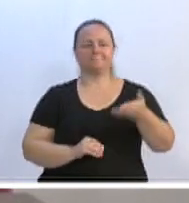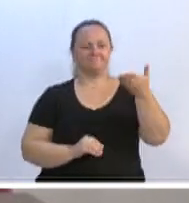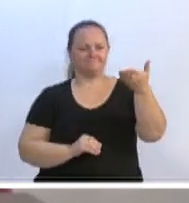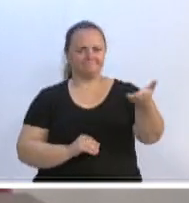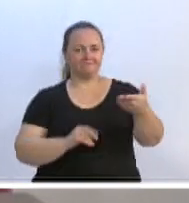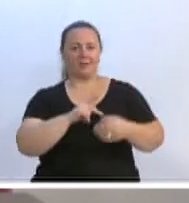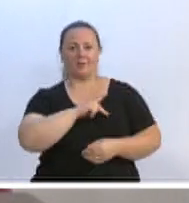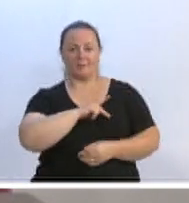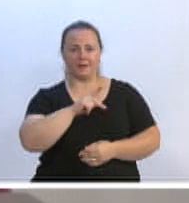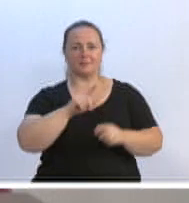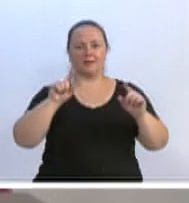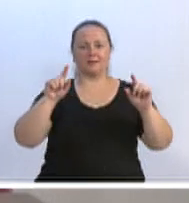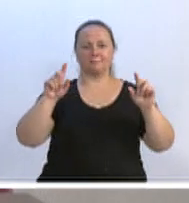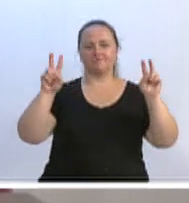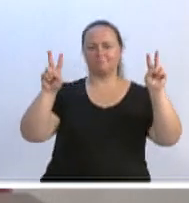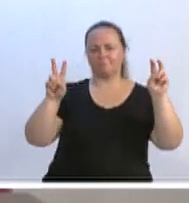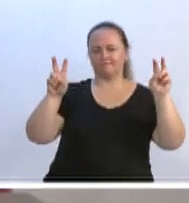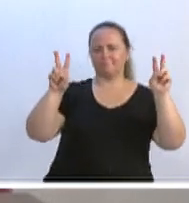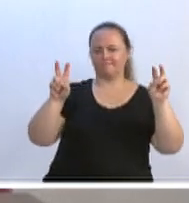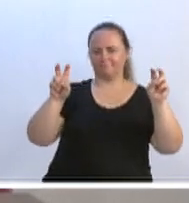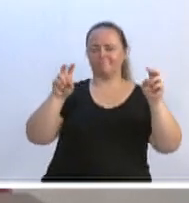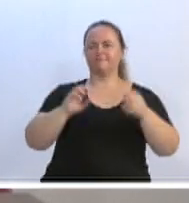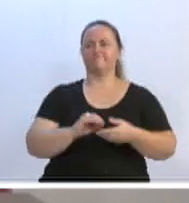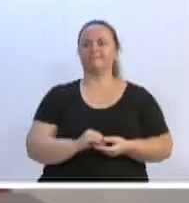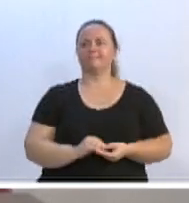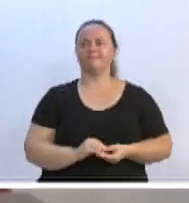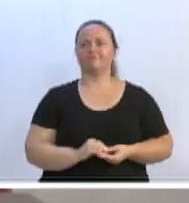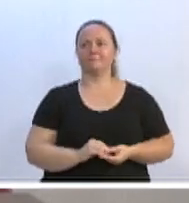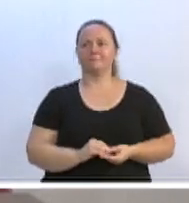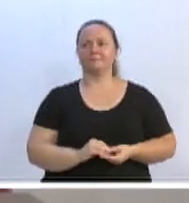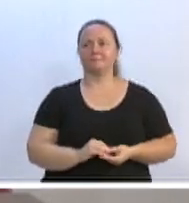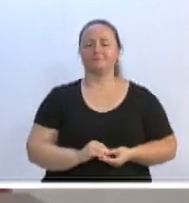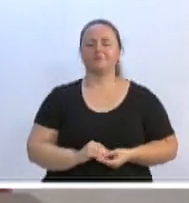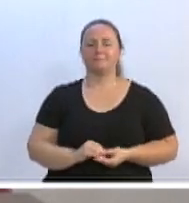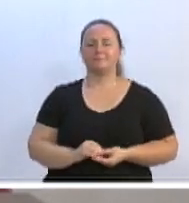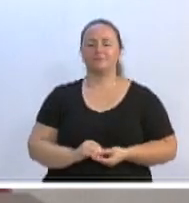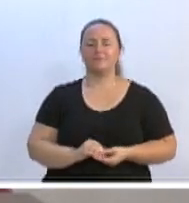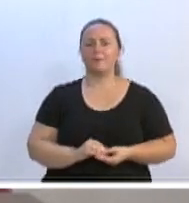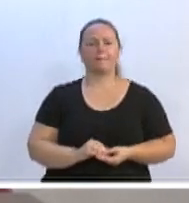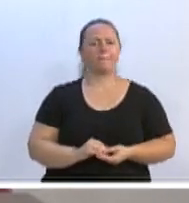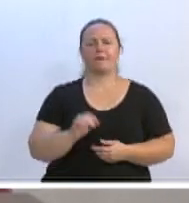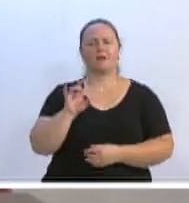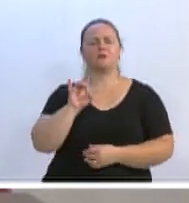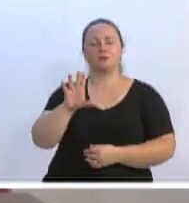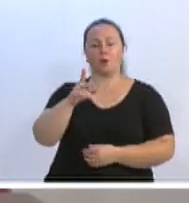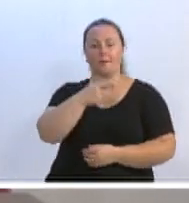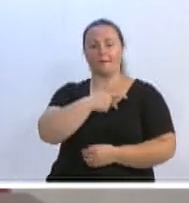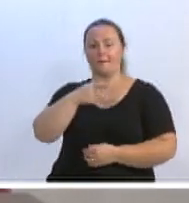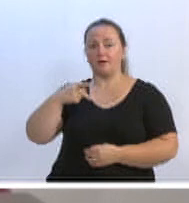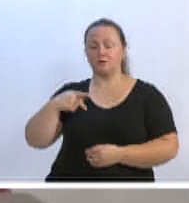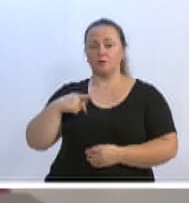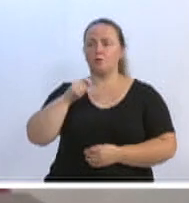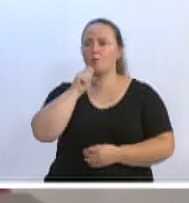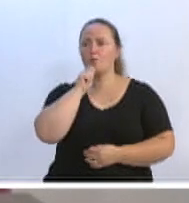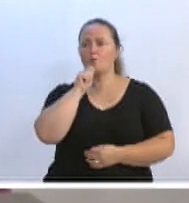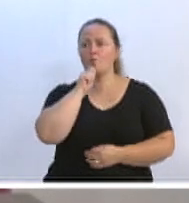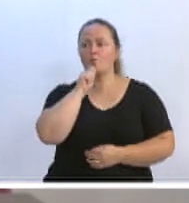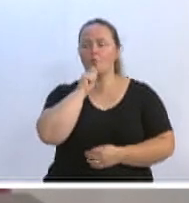de abrir um parênteses, né, os demais, que não somente os pastores, mas